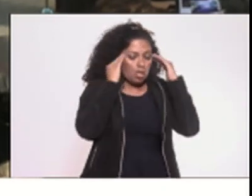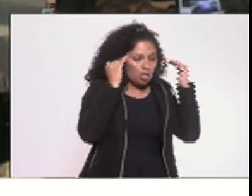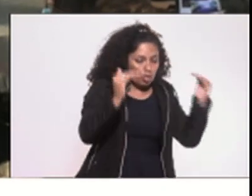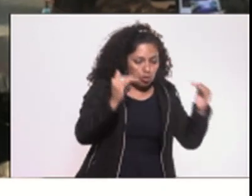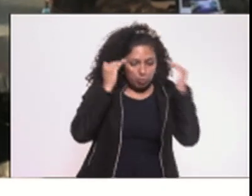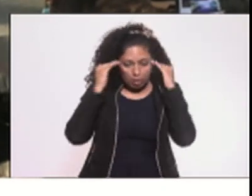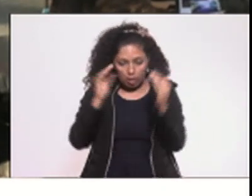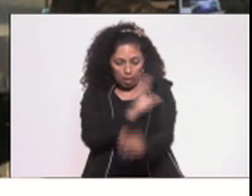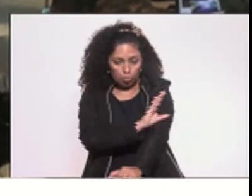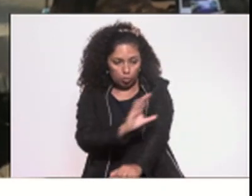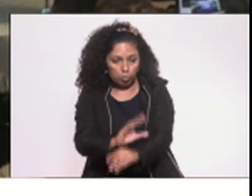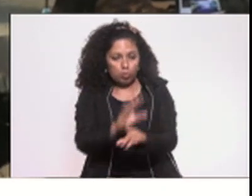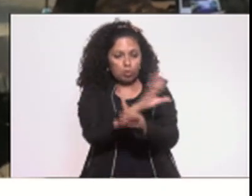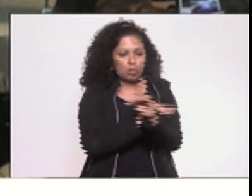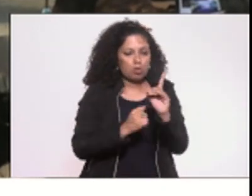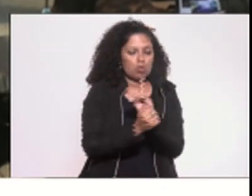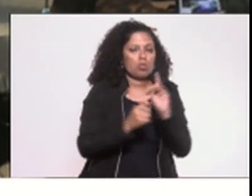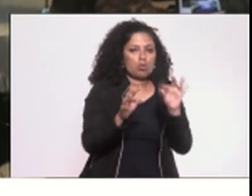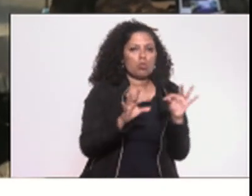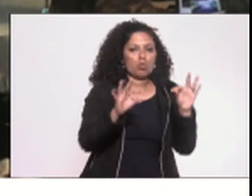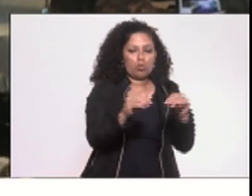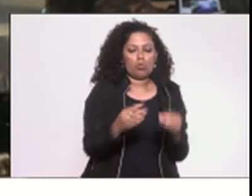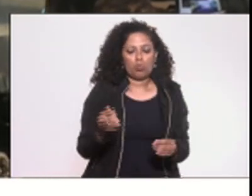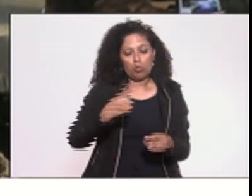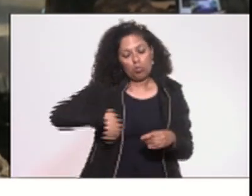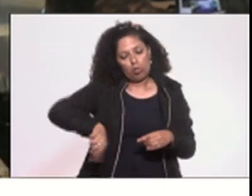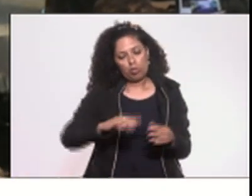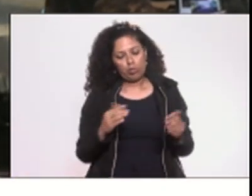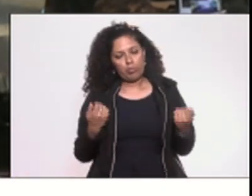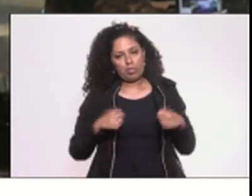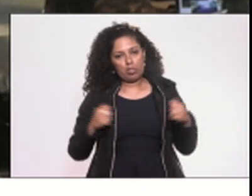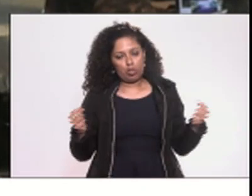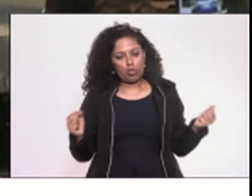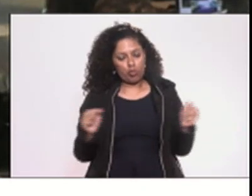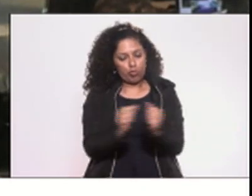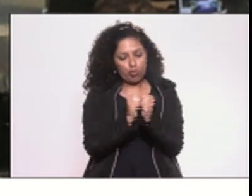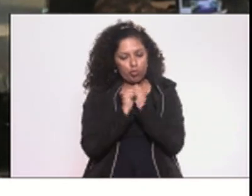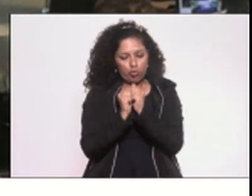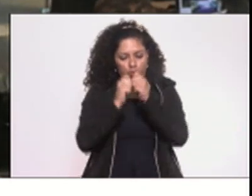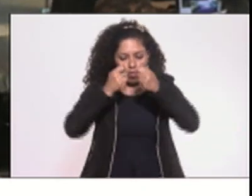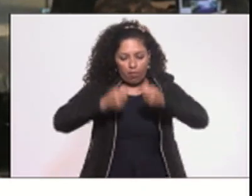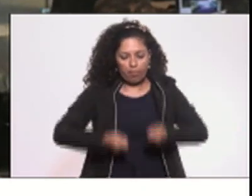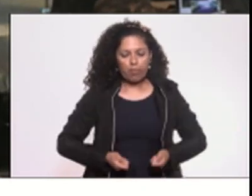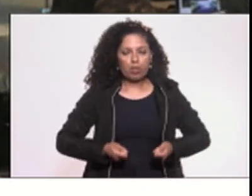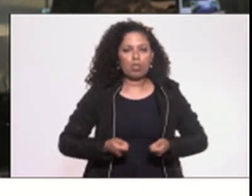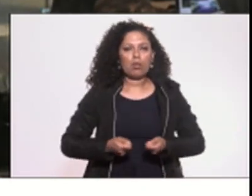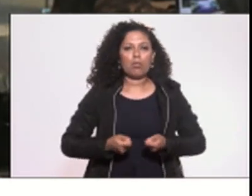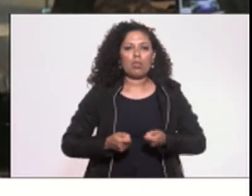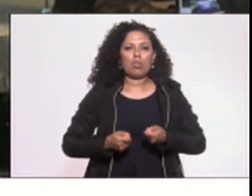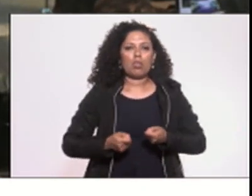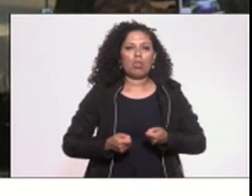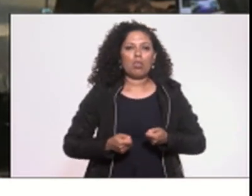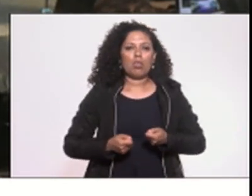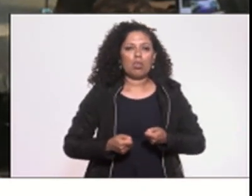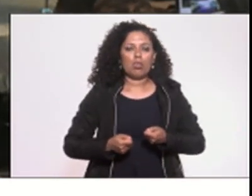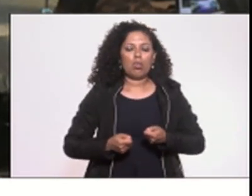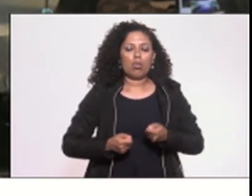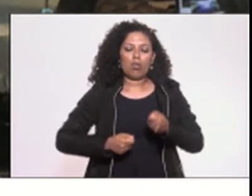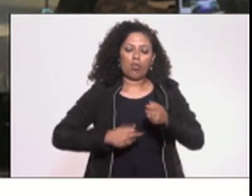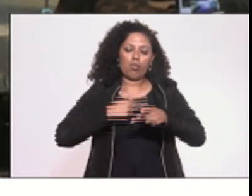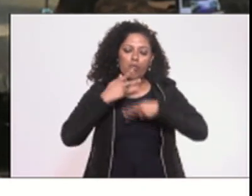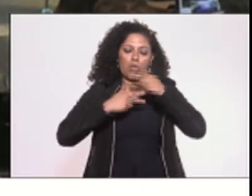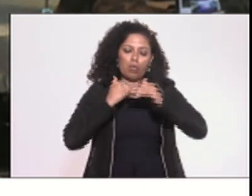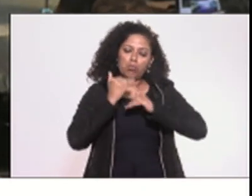Ou seja, precisamos estar inseridos e fortalecendo a questão do